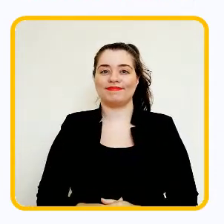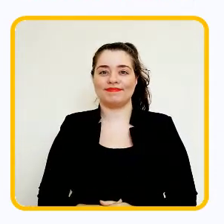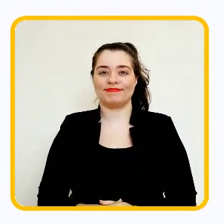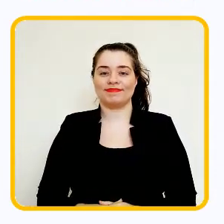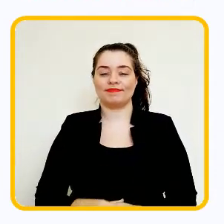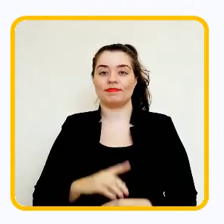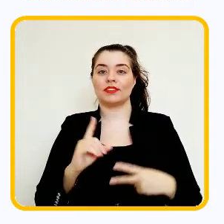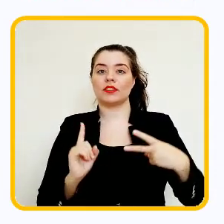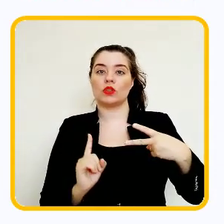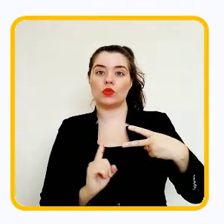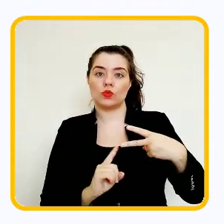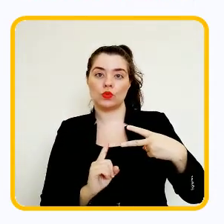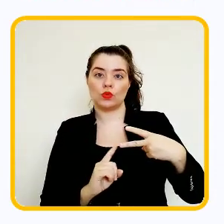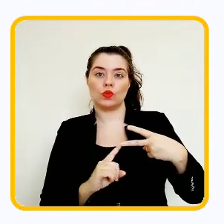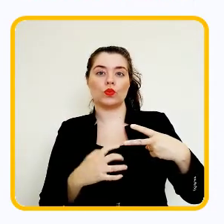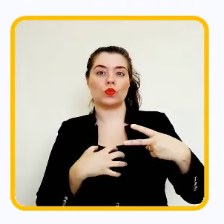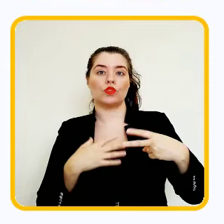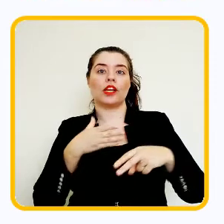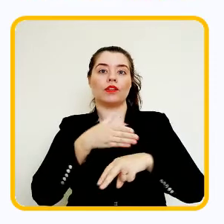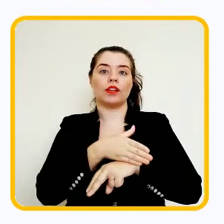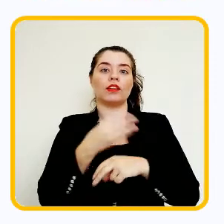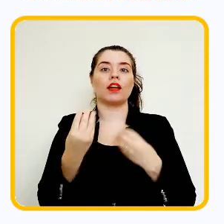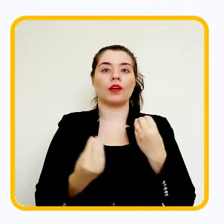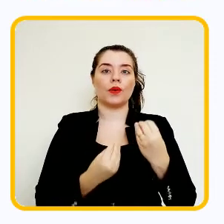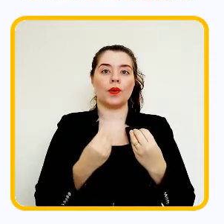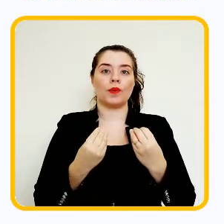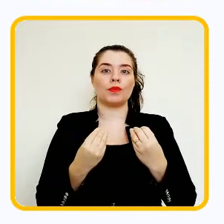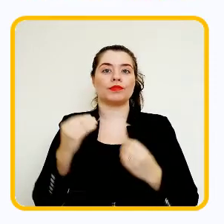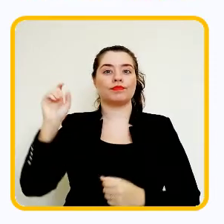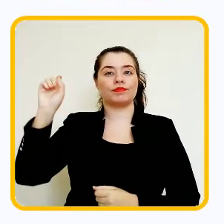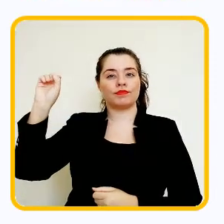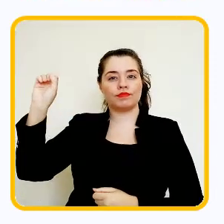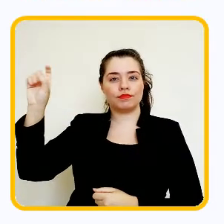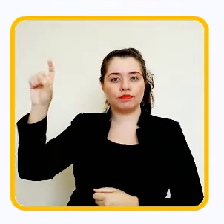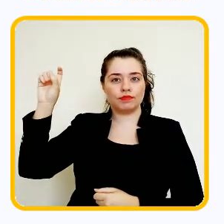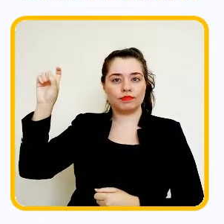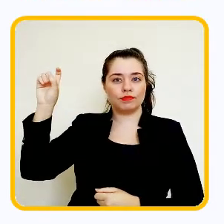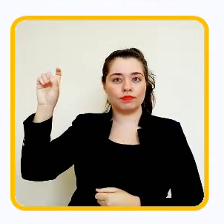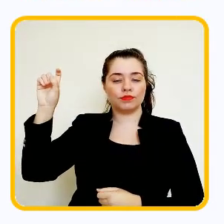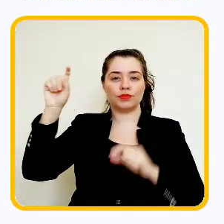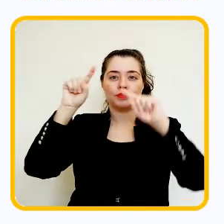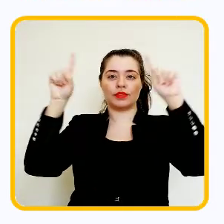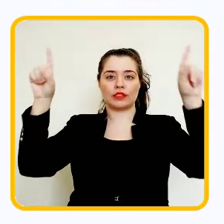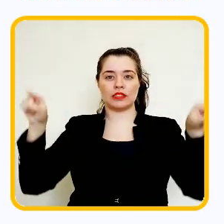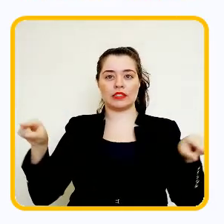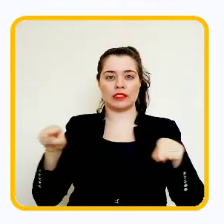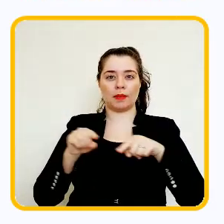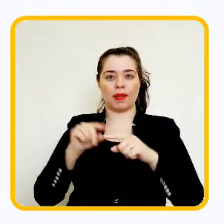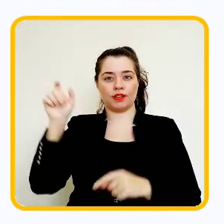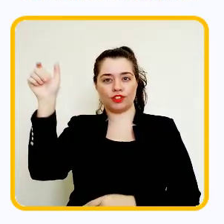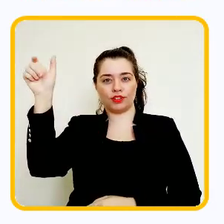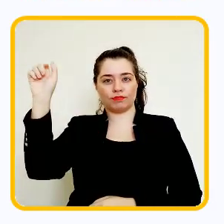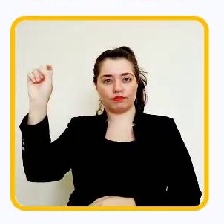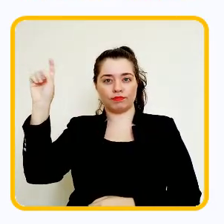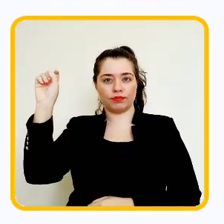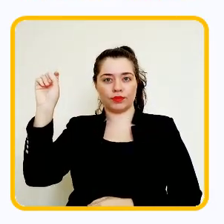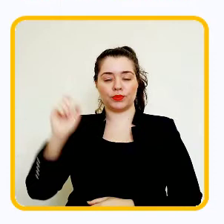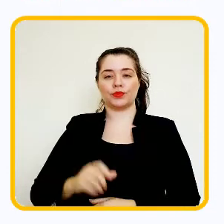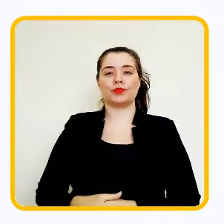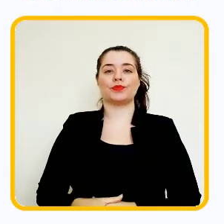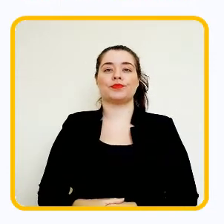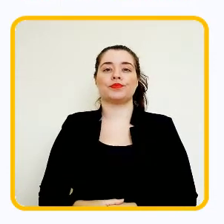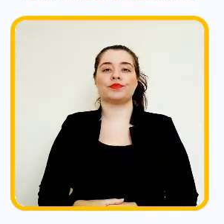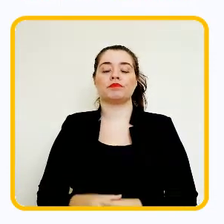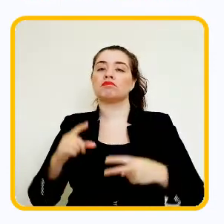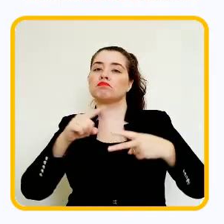meio da página. A outra forma de você ingressar no Moodle é no link Acesso, que fica no canto direito do